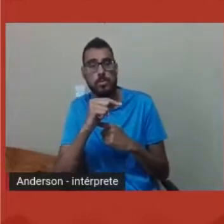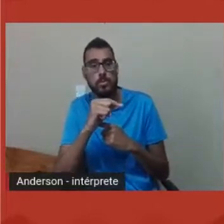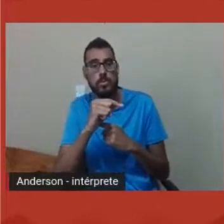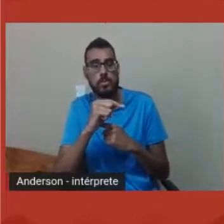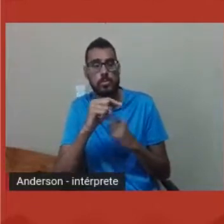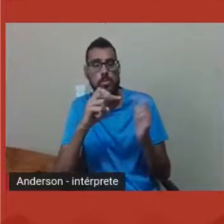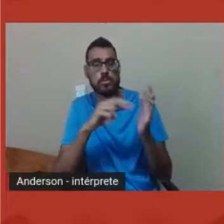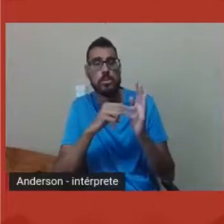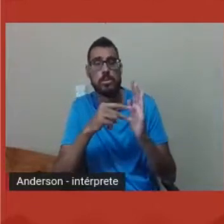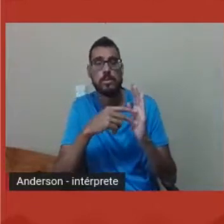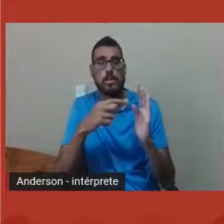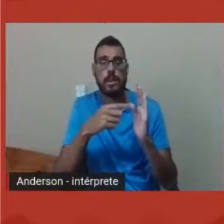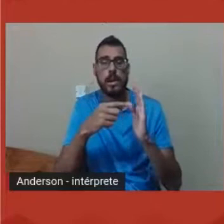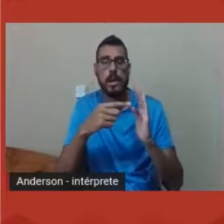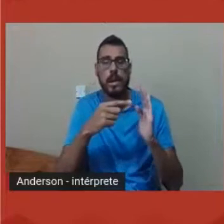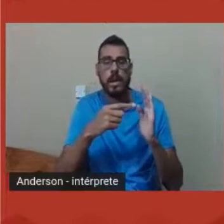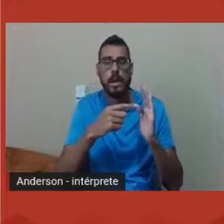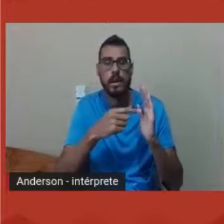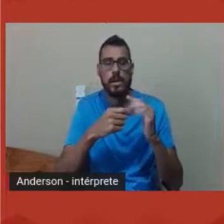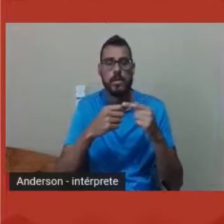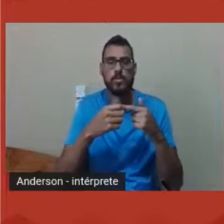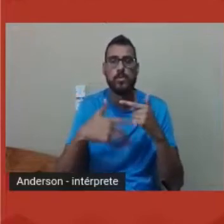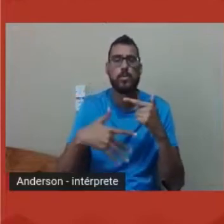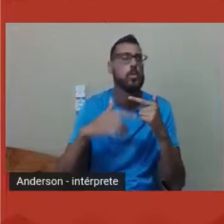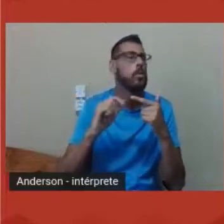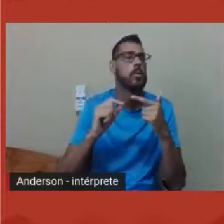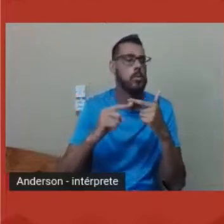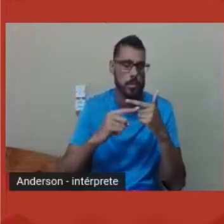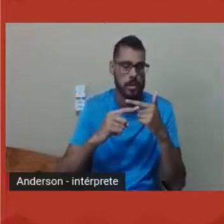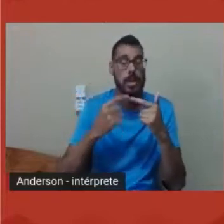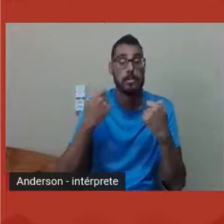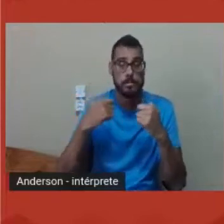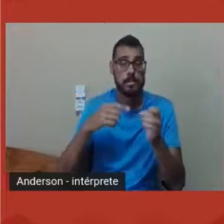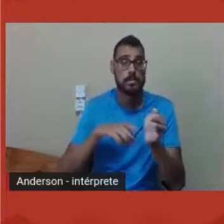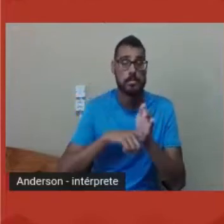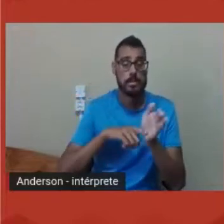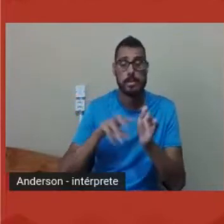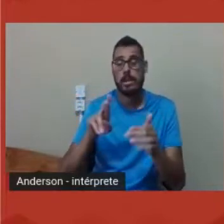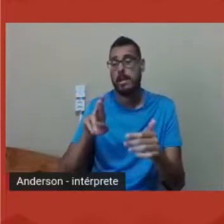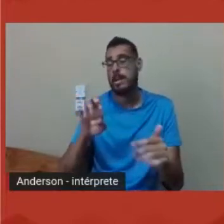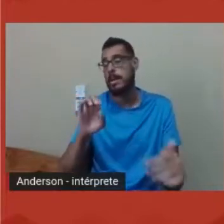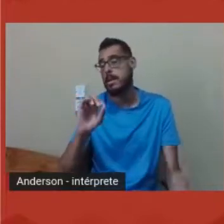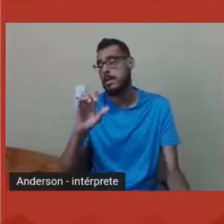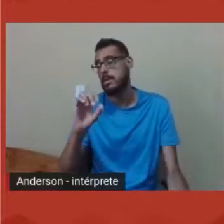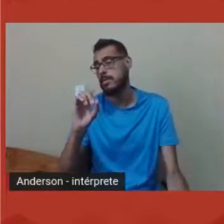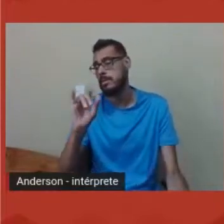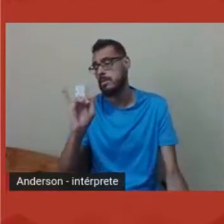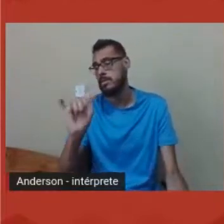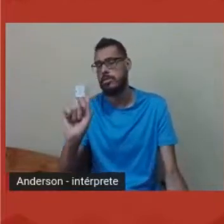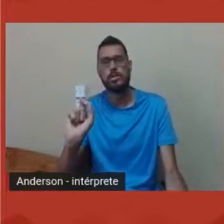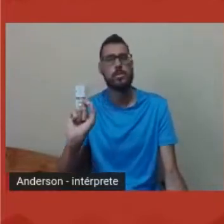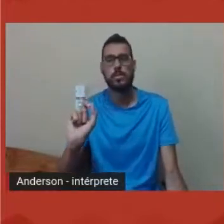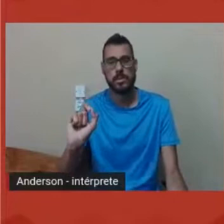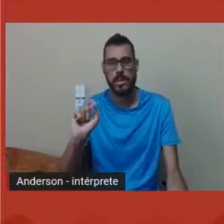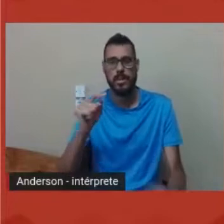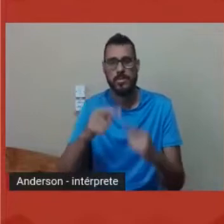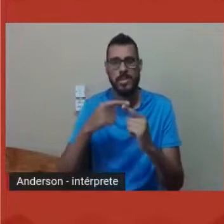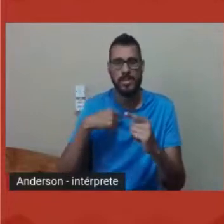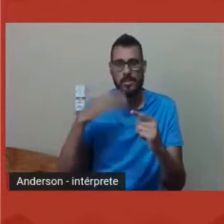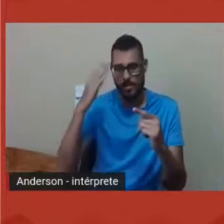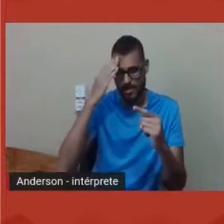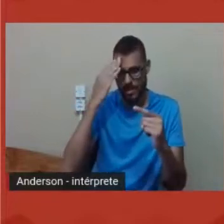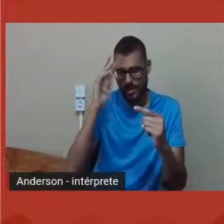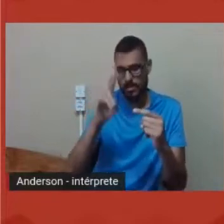A gente precisa pesquisar o que é reologia, né? Porque, assim, pelo que eu entendo, seria como o líquido